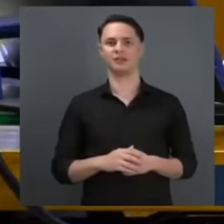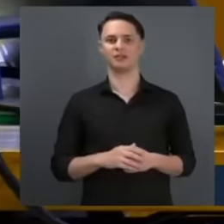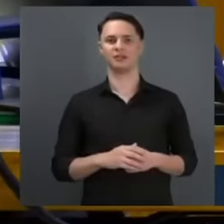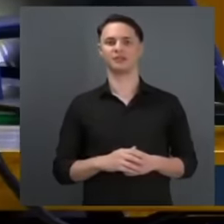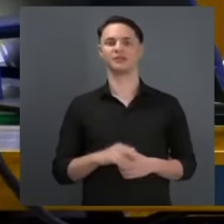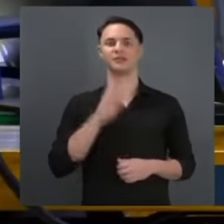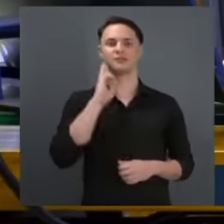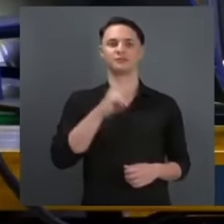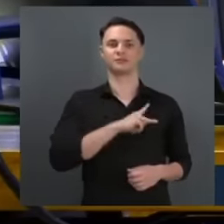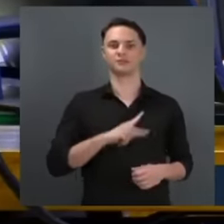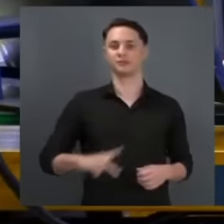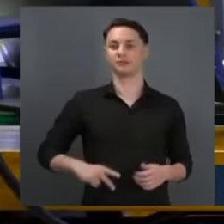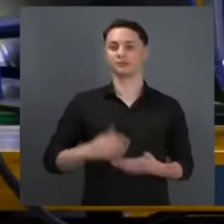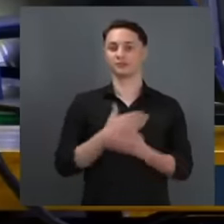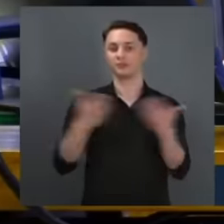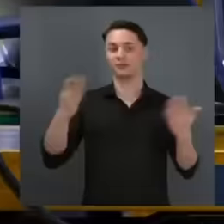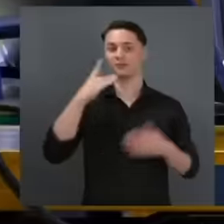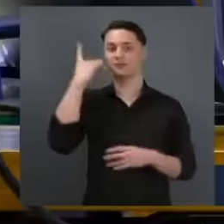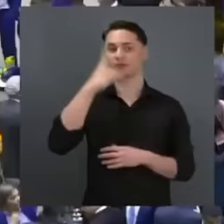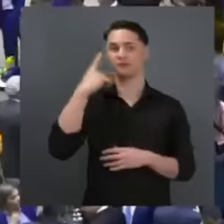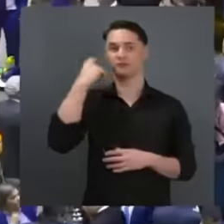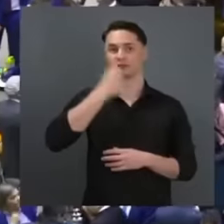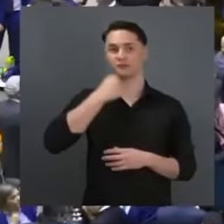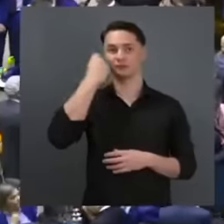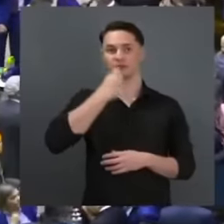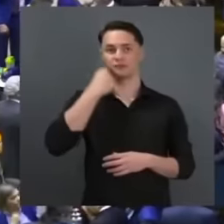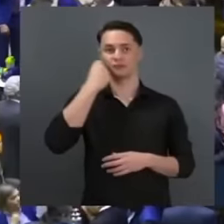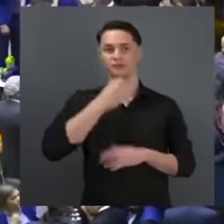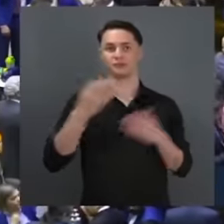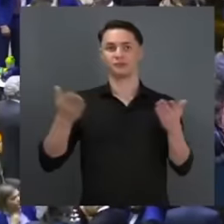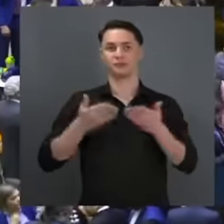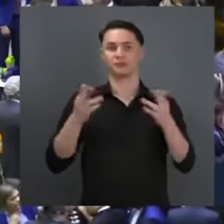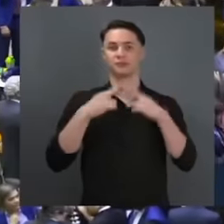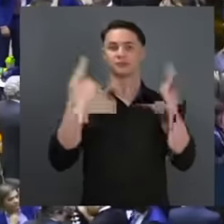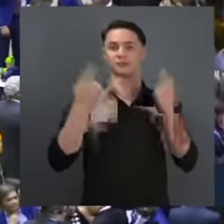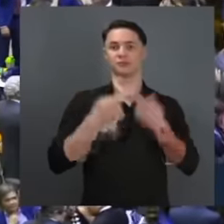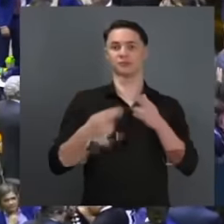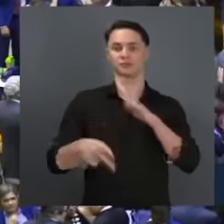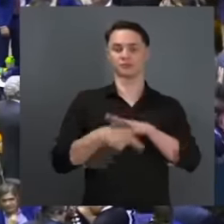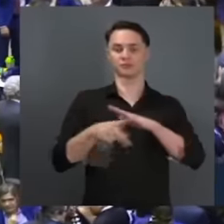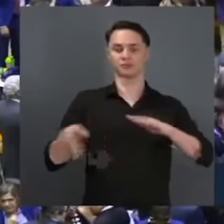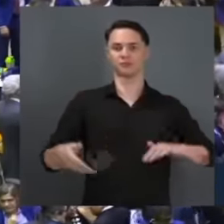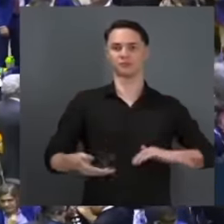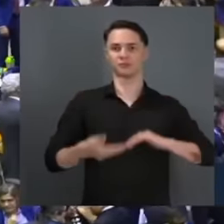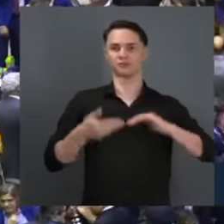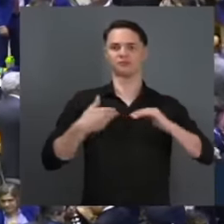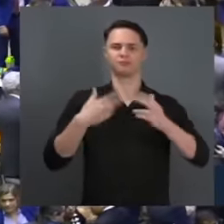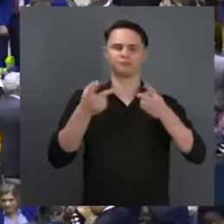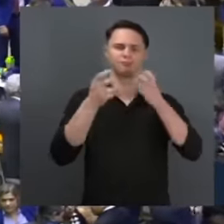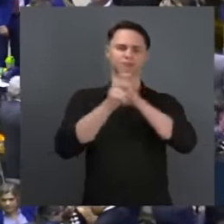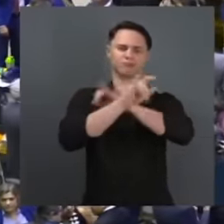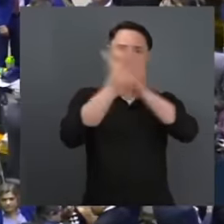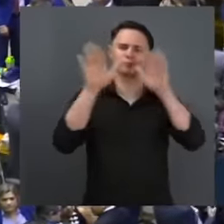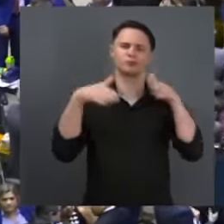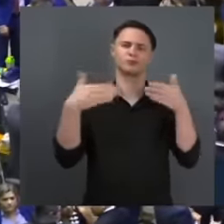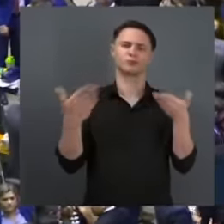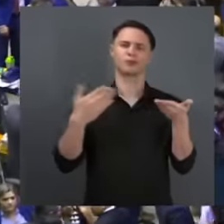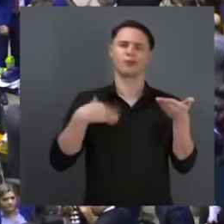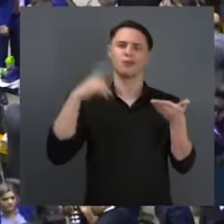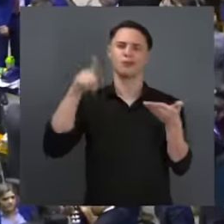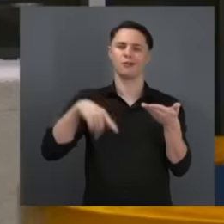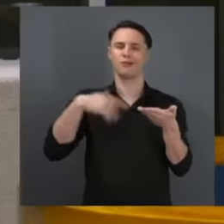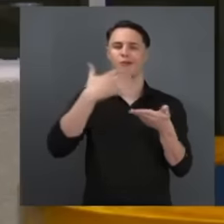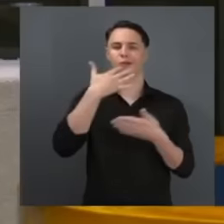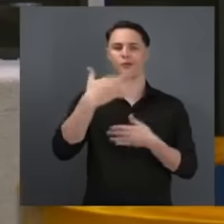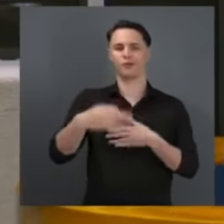Senhor presidente, senhores deputados, senhores senadores, nessa sessão do Congresso Nacional deixa muito claro qual que é o posicionamento